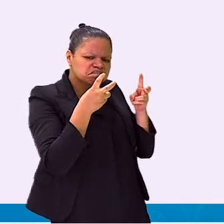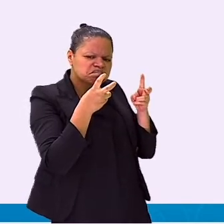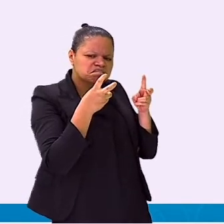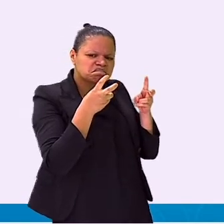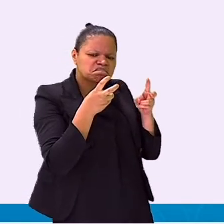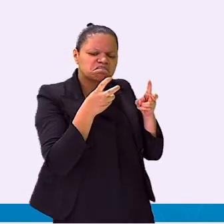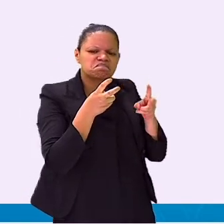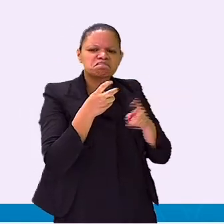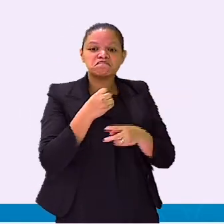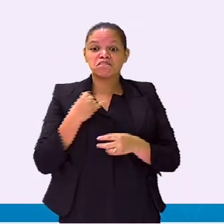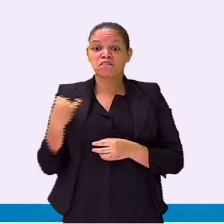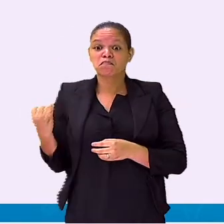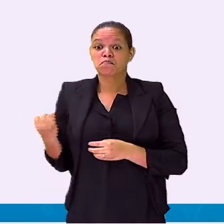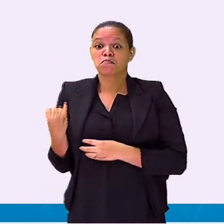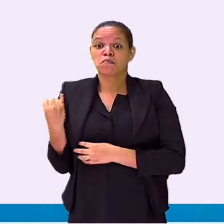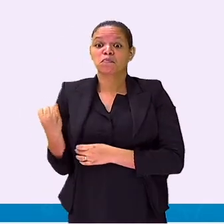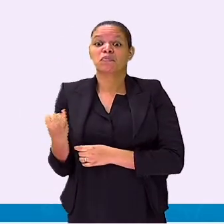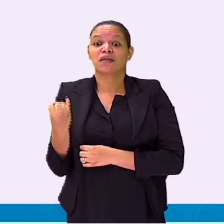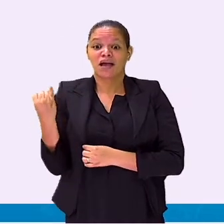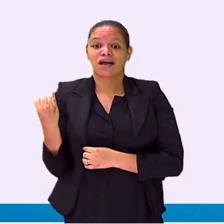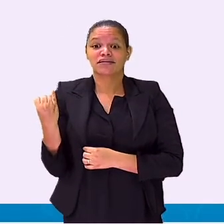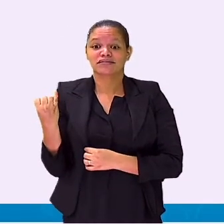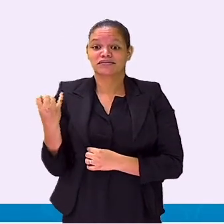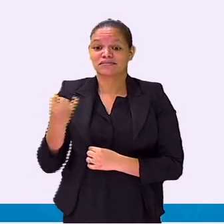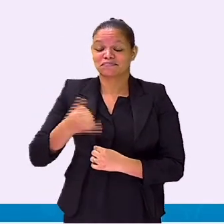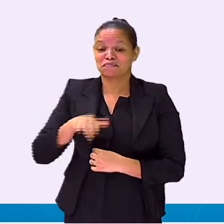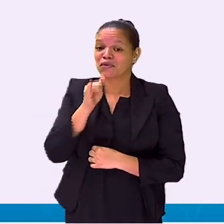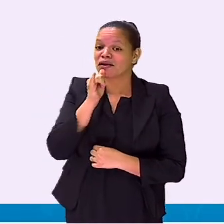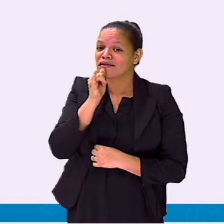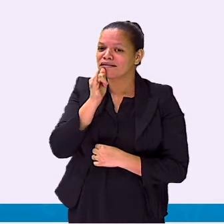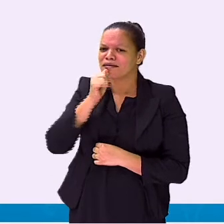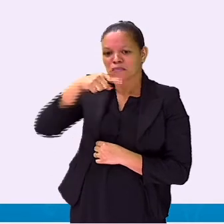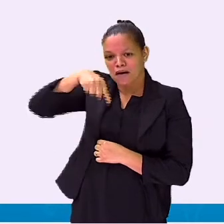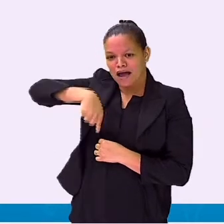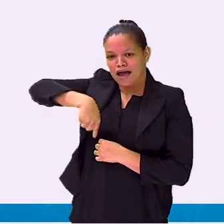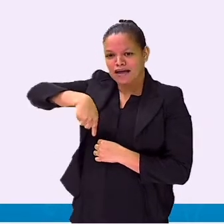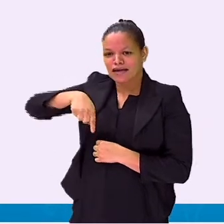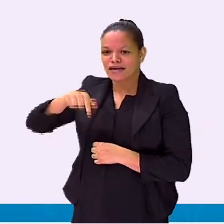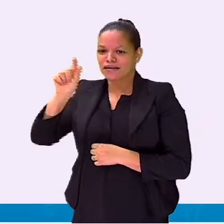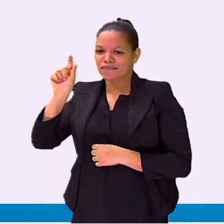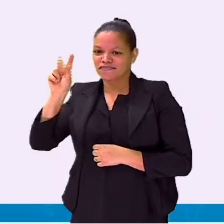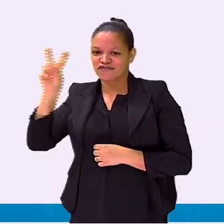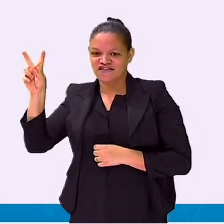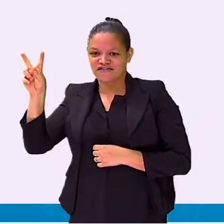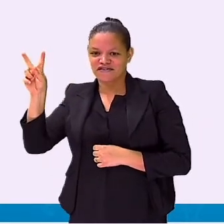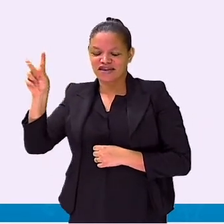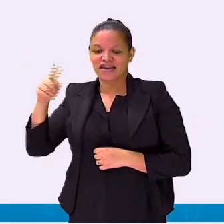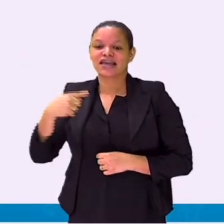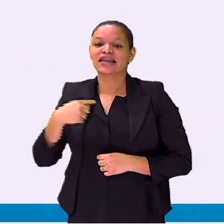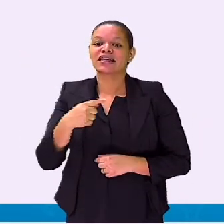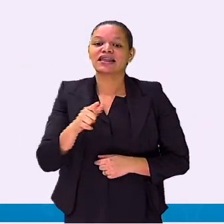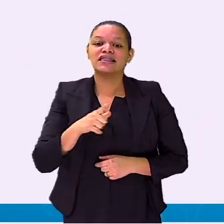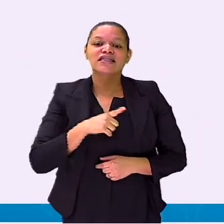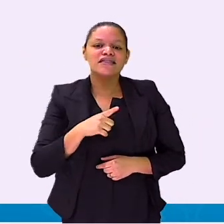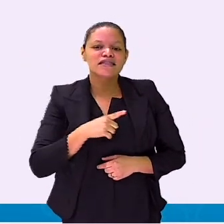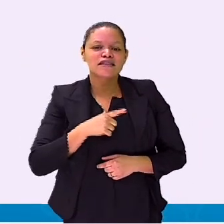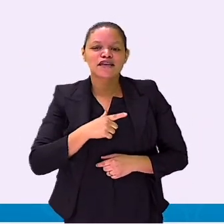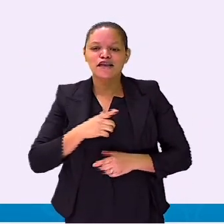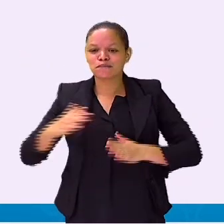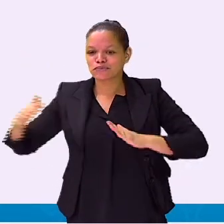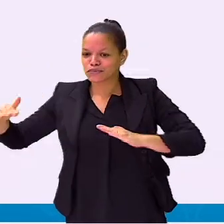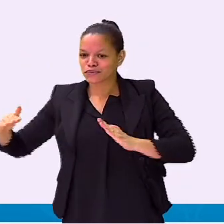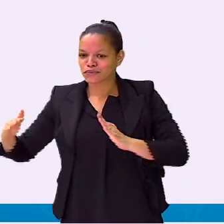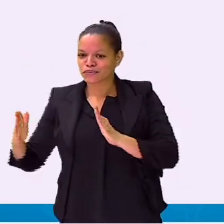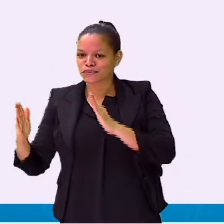da nossa querida Ibituruna. E agora, para nós fixarmos